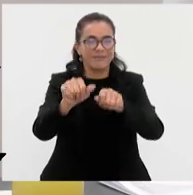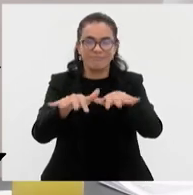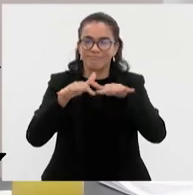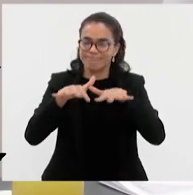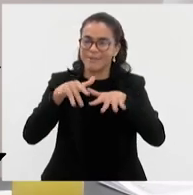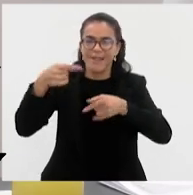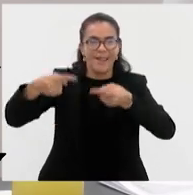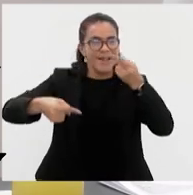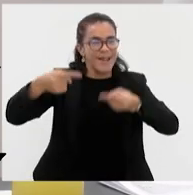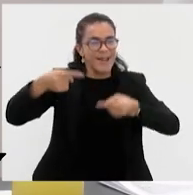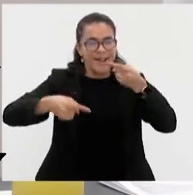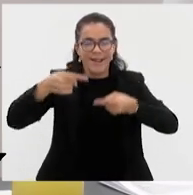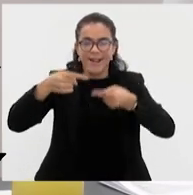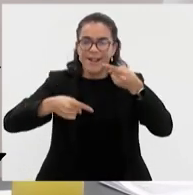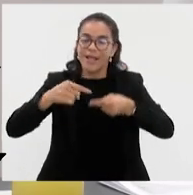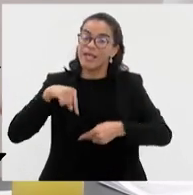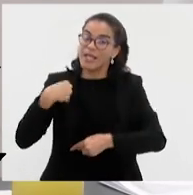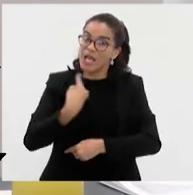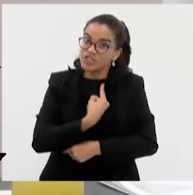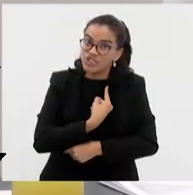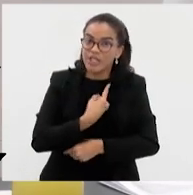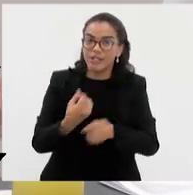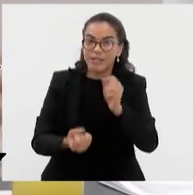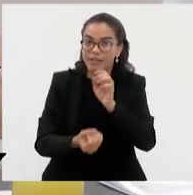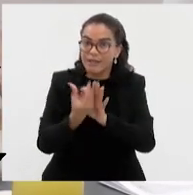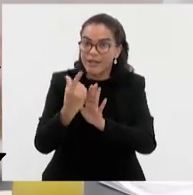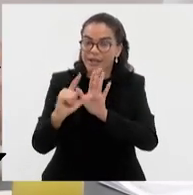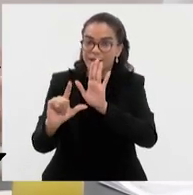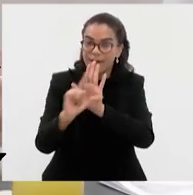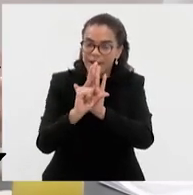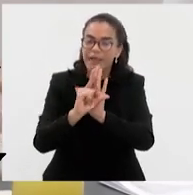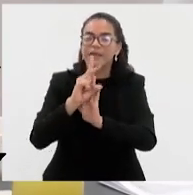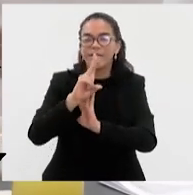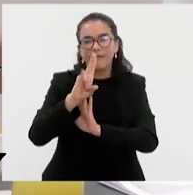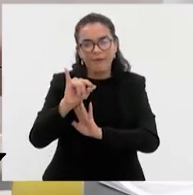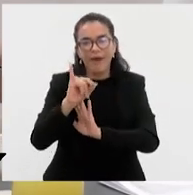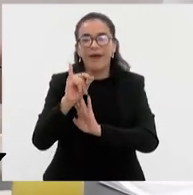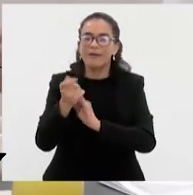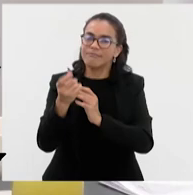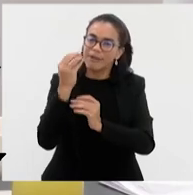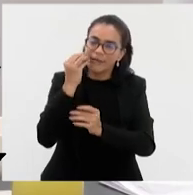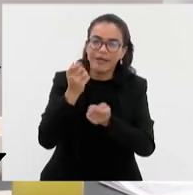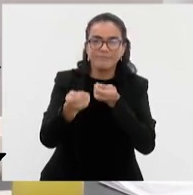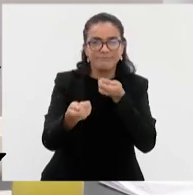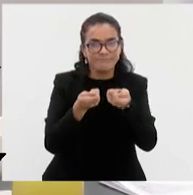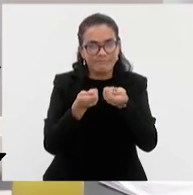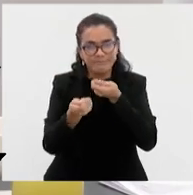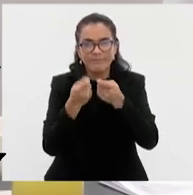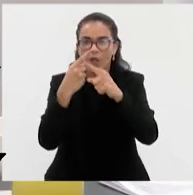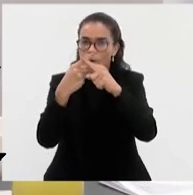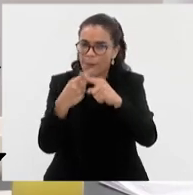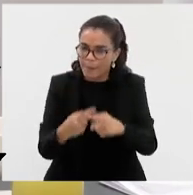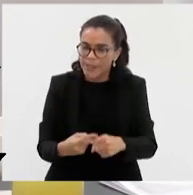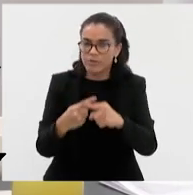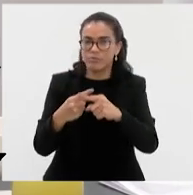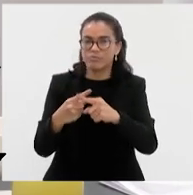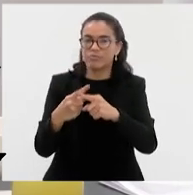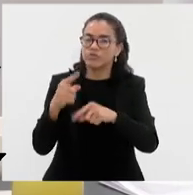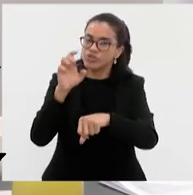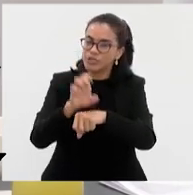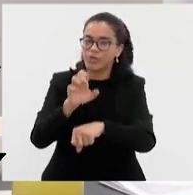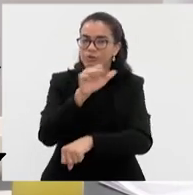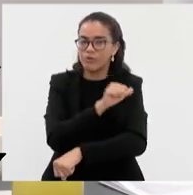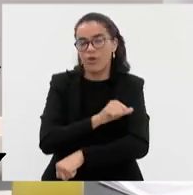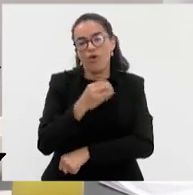constitucionalmente defendo que nós possamos, como legisladores estaduais, fazer qualquer tipo de regramento nesse sentido no âmbito das competições no Estado do Rio de